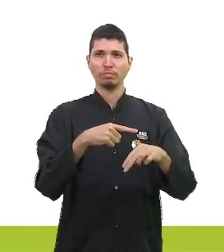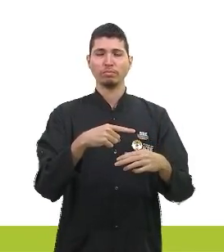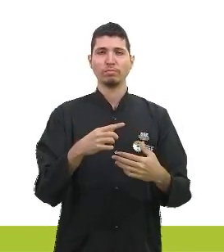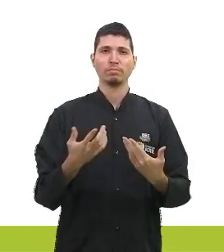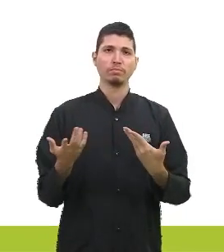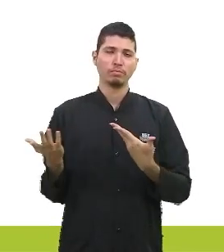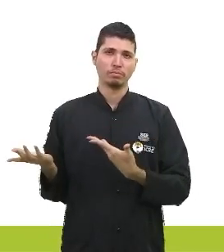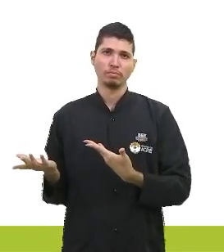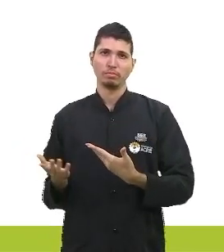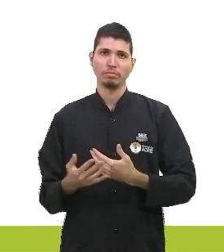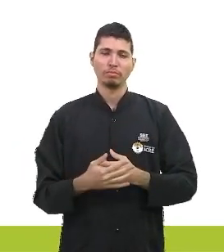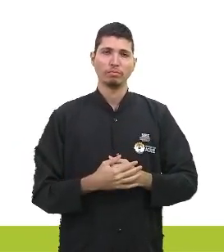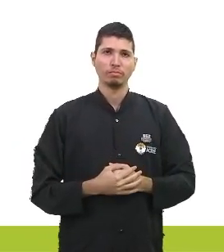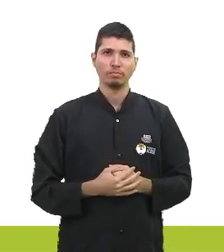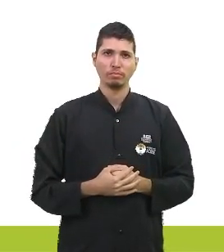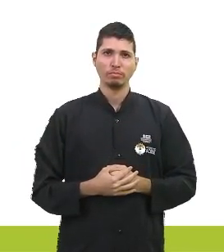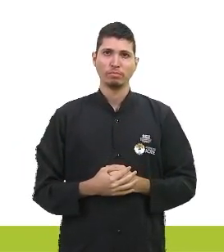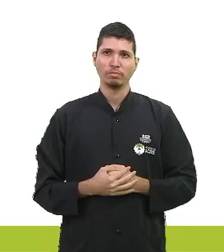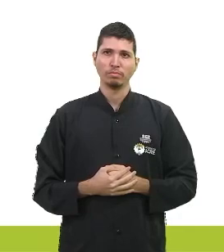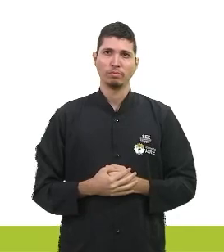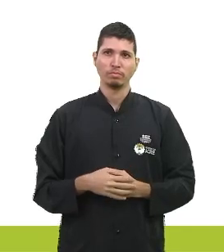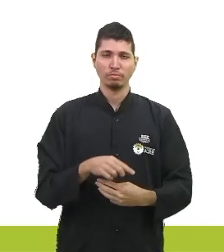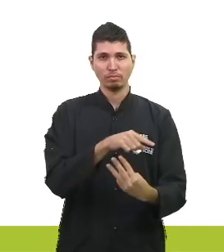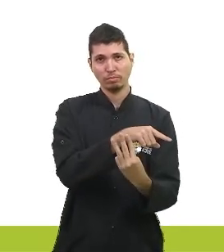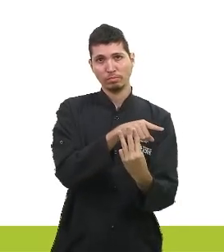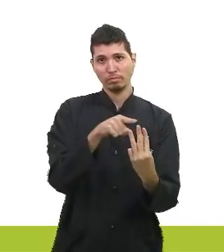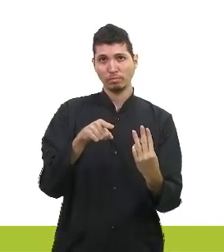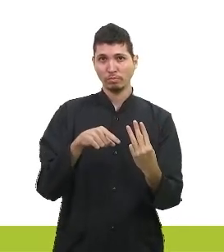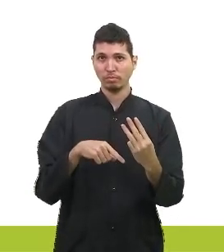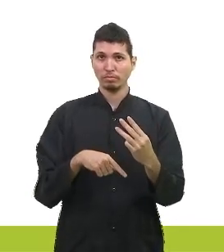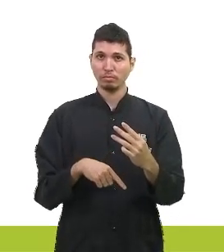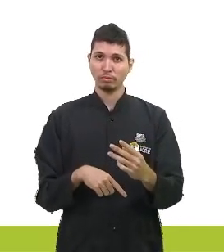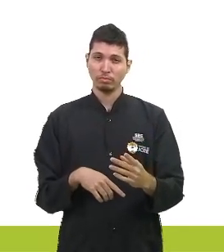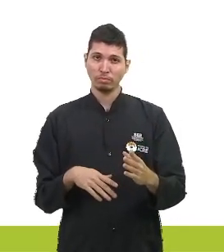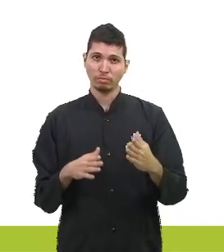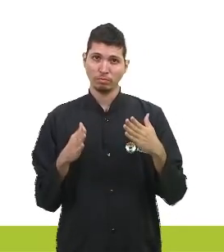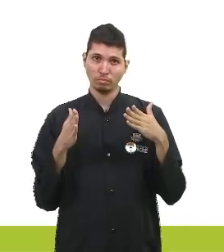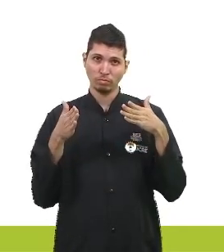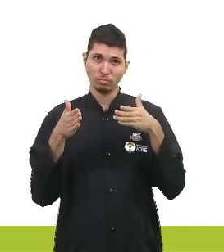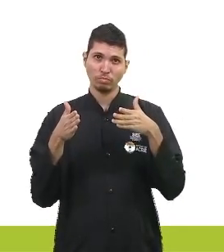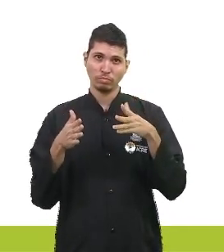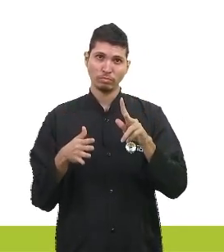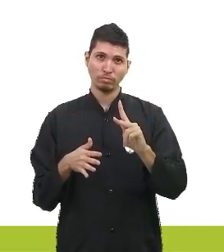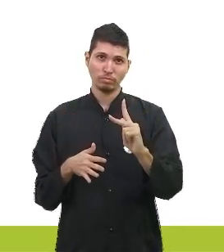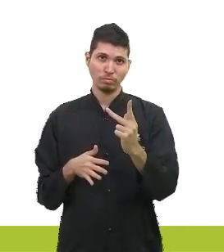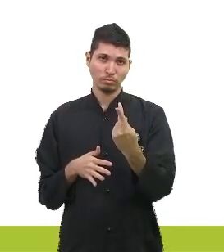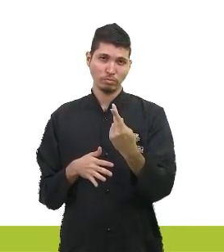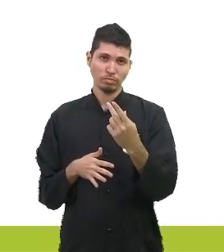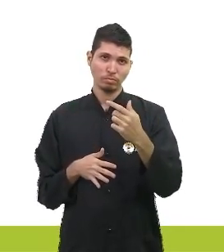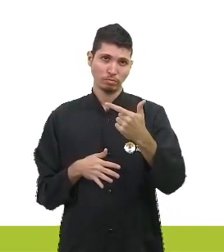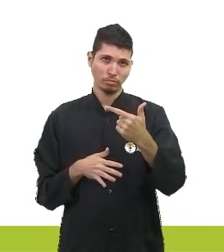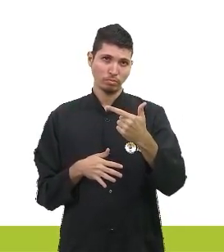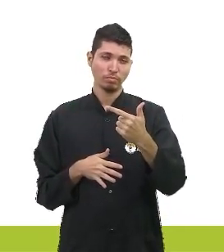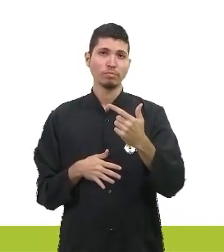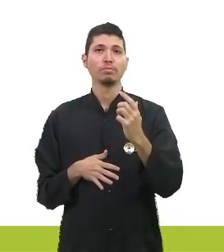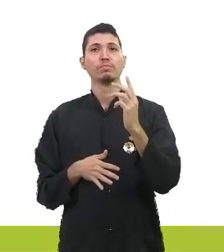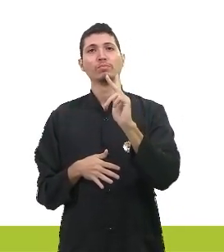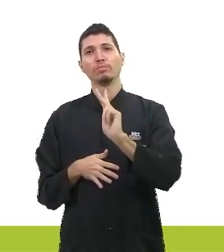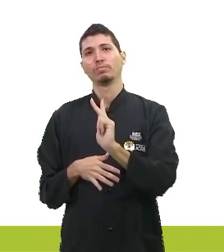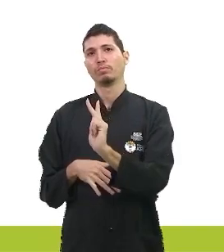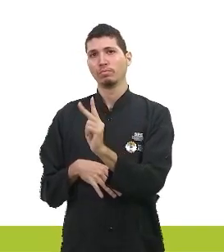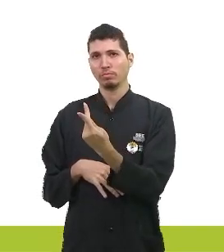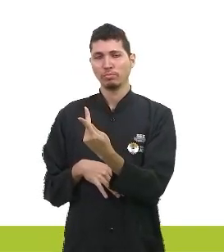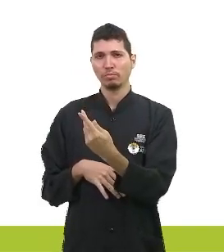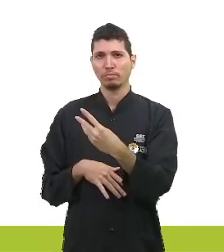Ok? Tudo isso agora olhando para as alturas H1 e H2 e H3. Do mesmo jeito que eu fiz para a